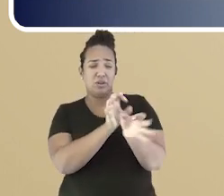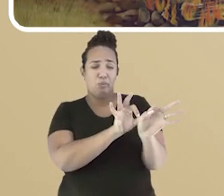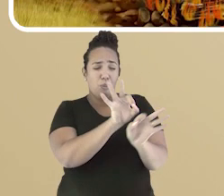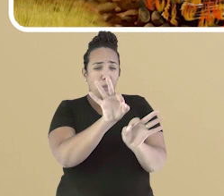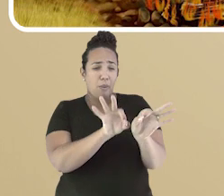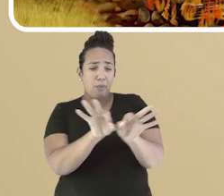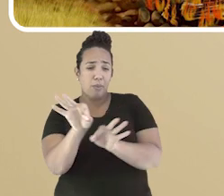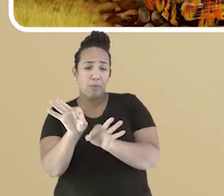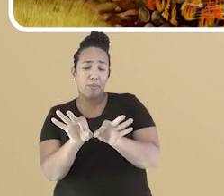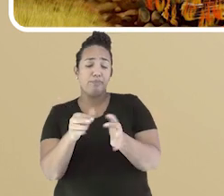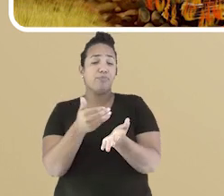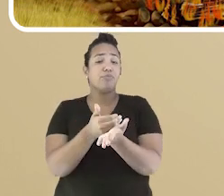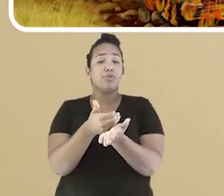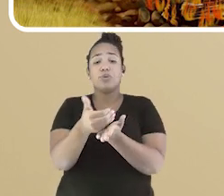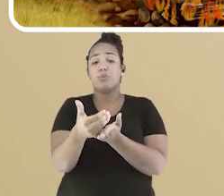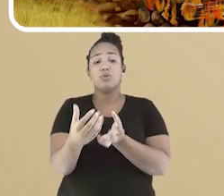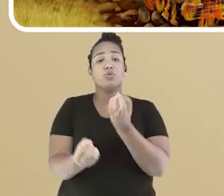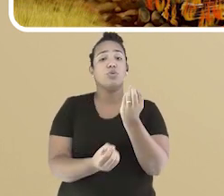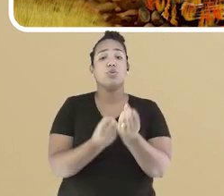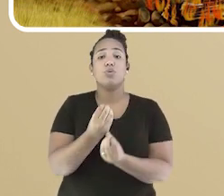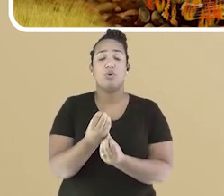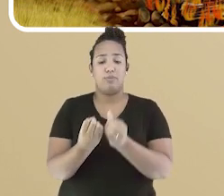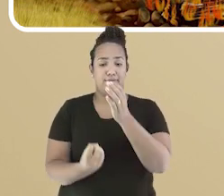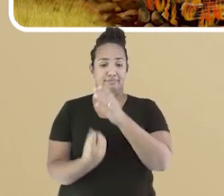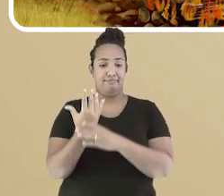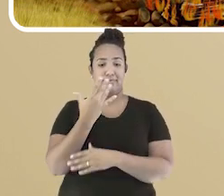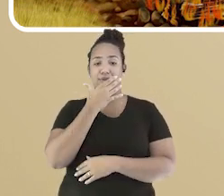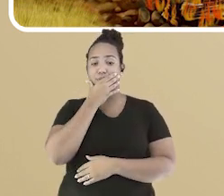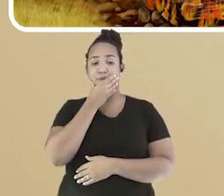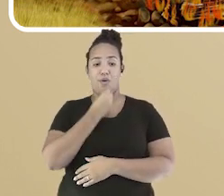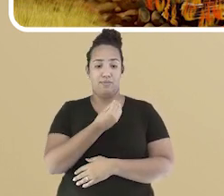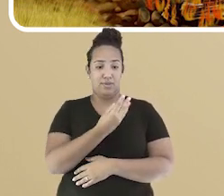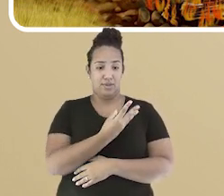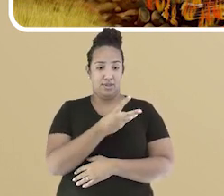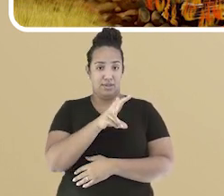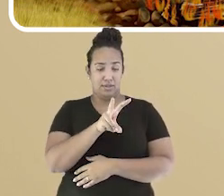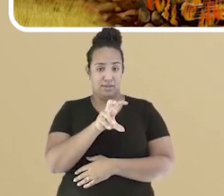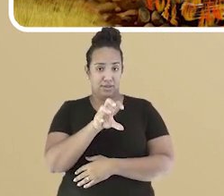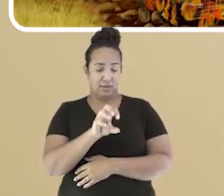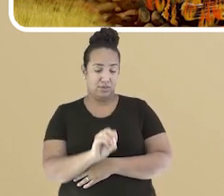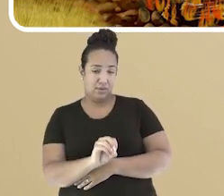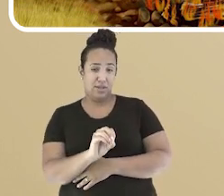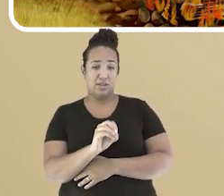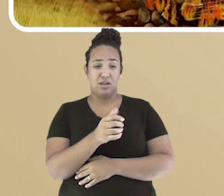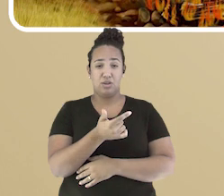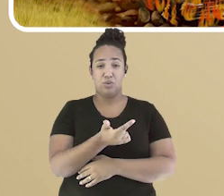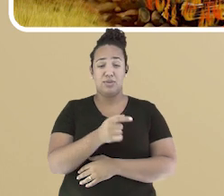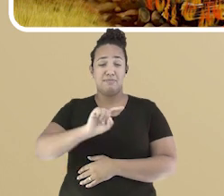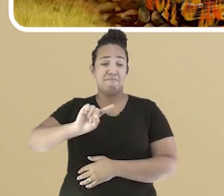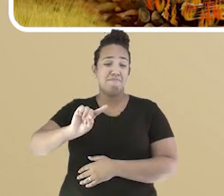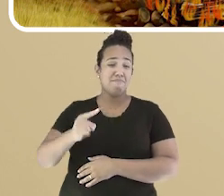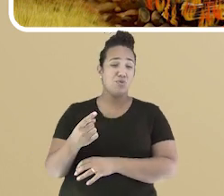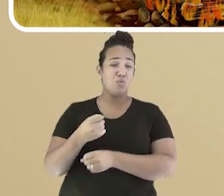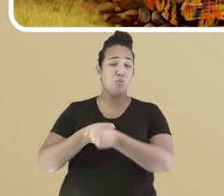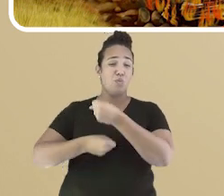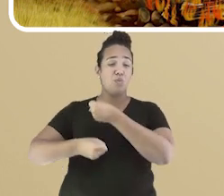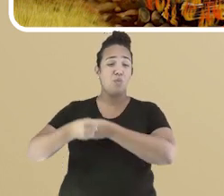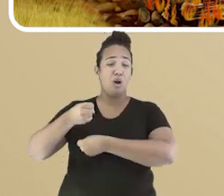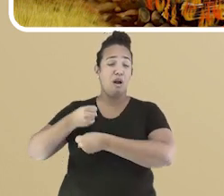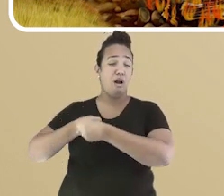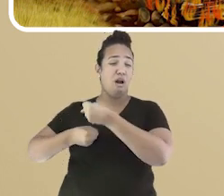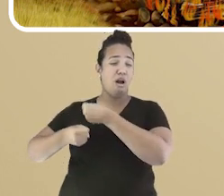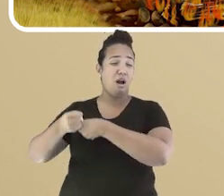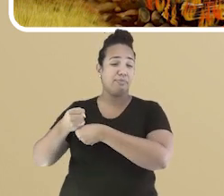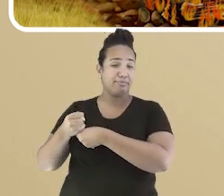acontecimentos. Tudo começou com a origem do homem, entre 350 e 200 mil anos atrás. Olha quanto